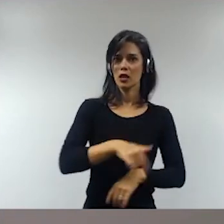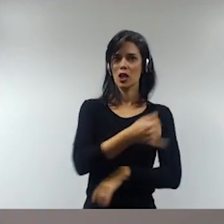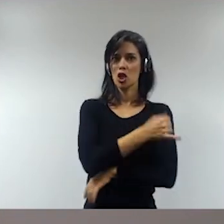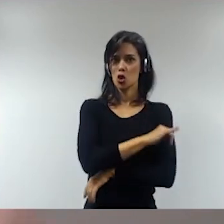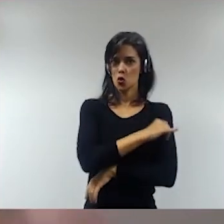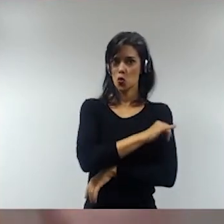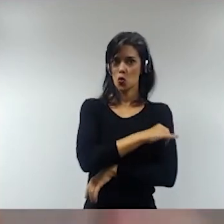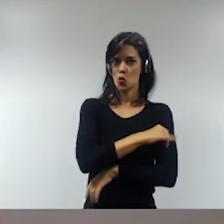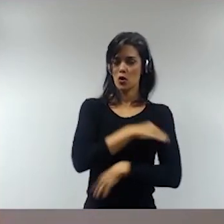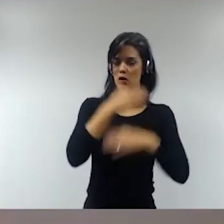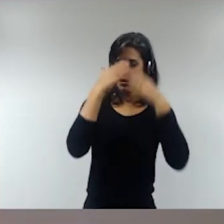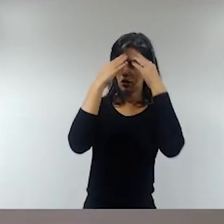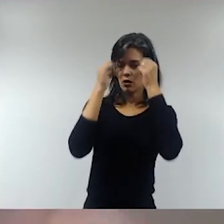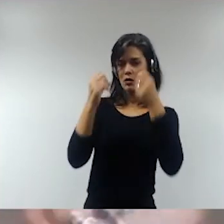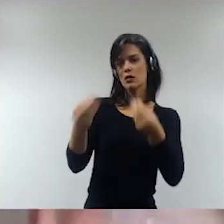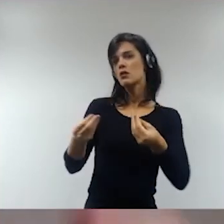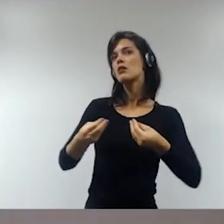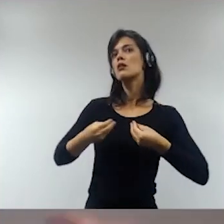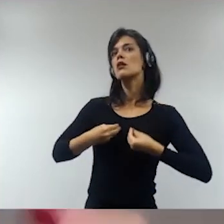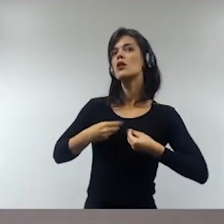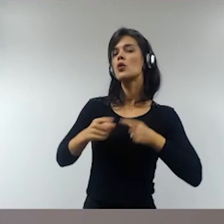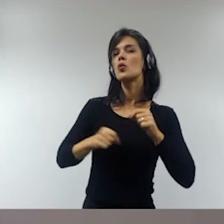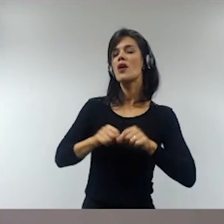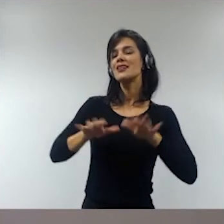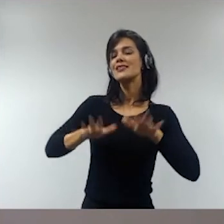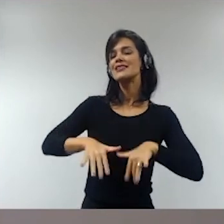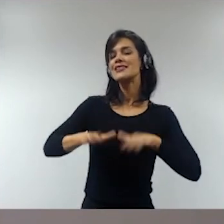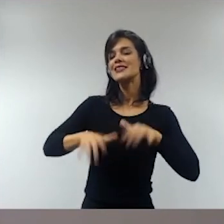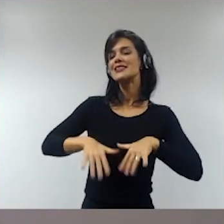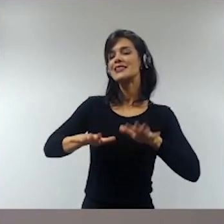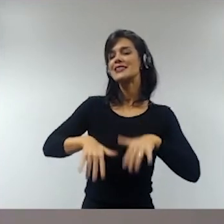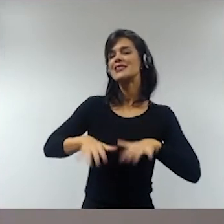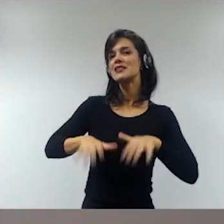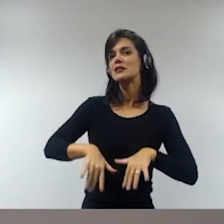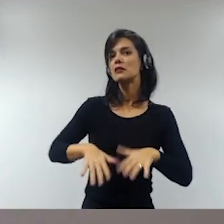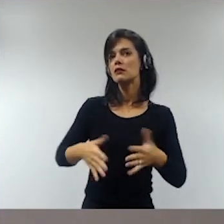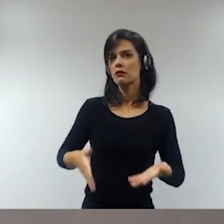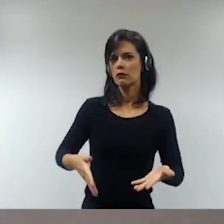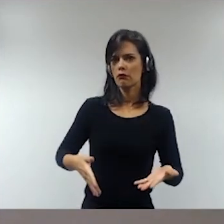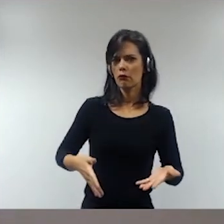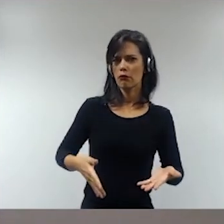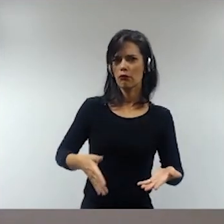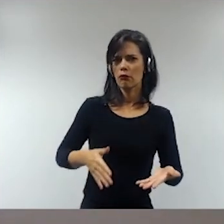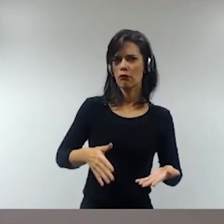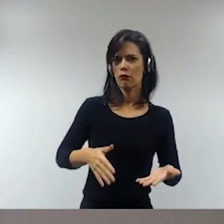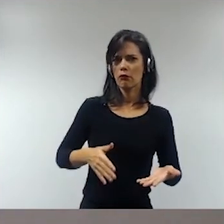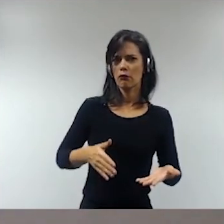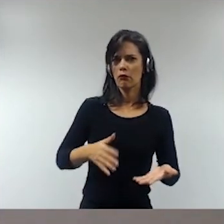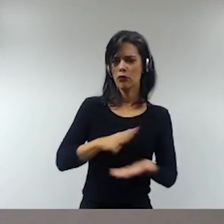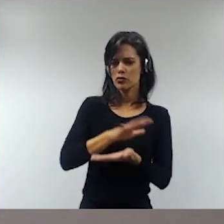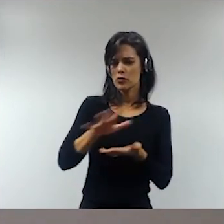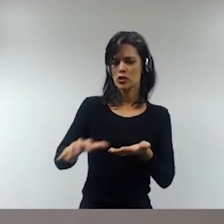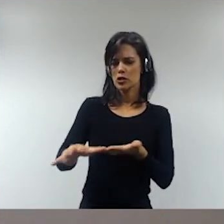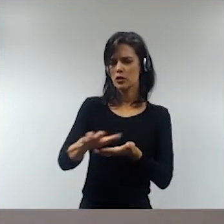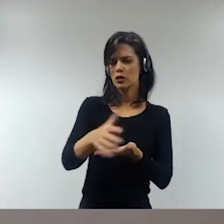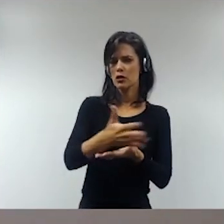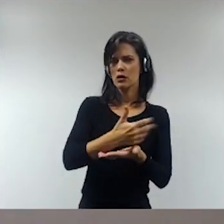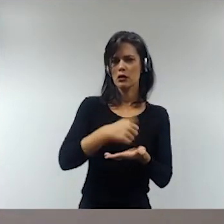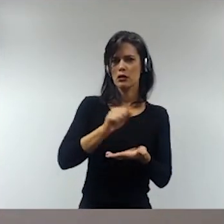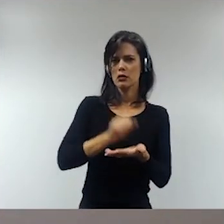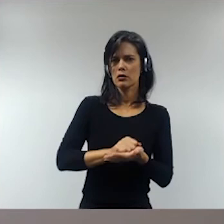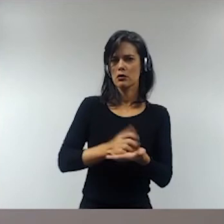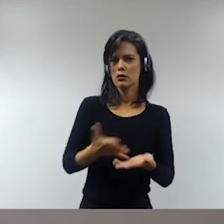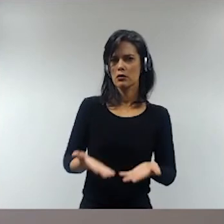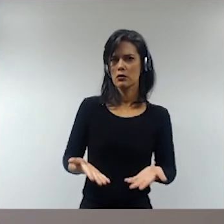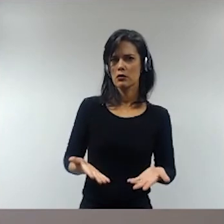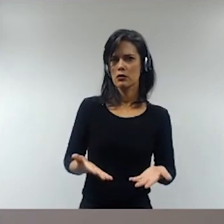nos delegar a responsabilidade pela digitalização do acervo. Então, quer dizer, como aqui tem muito processo físico, o